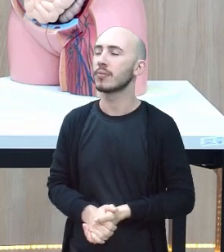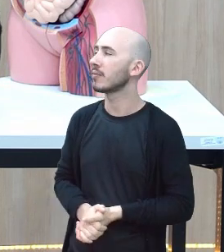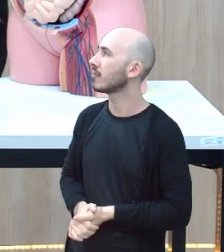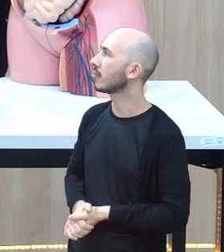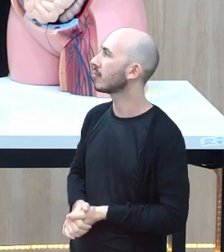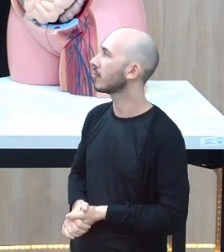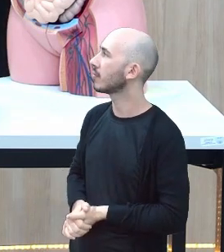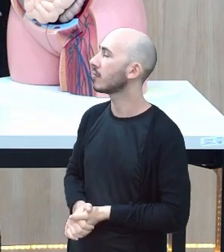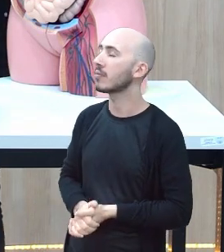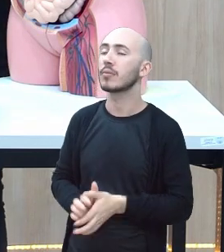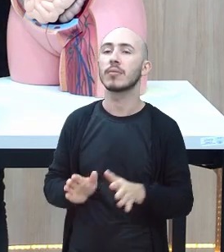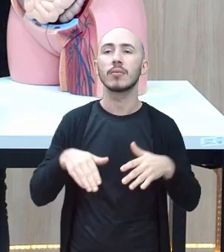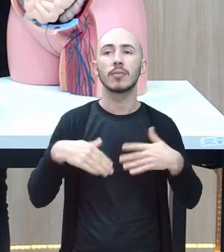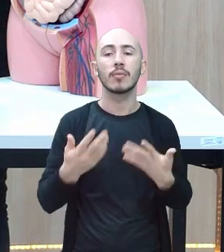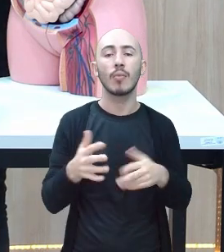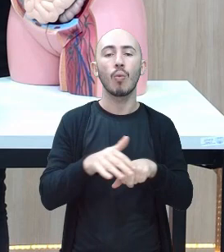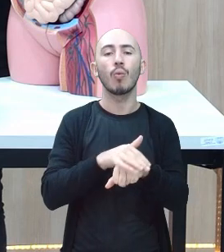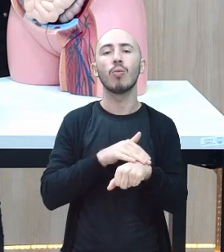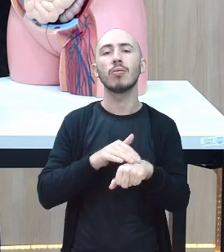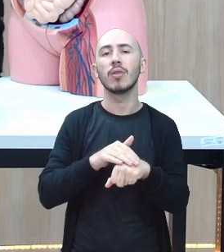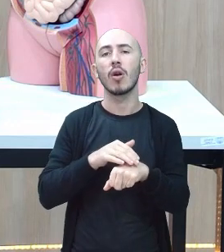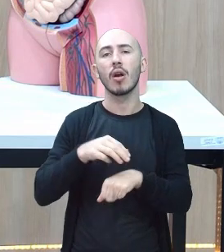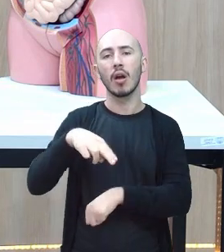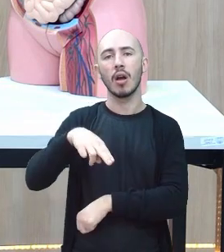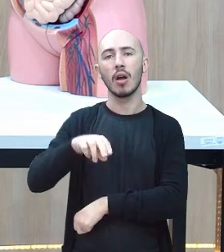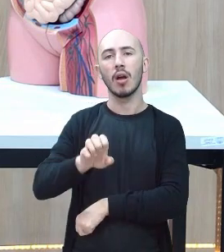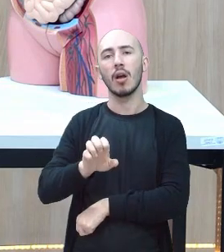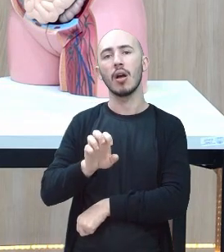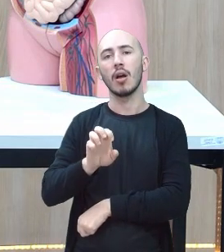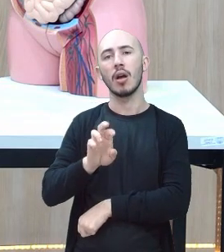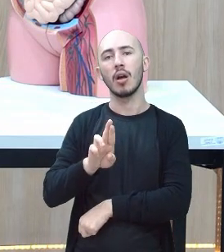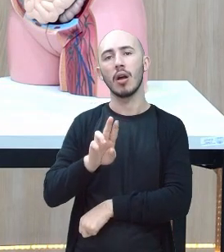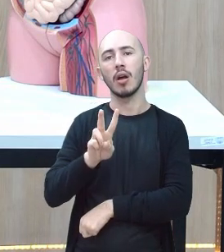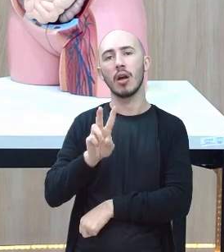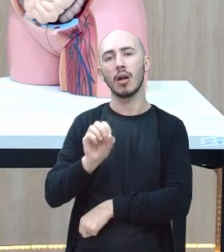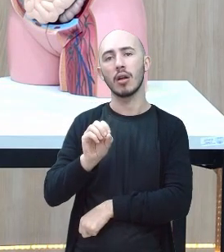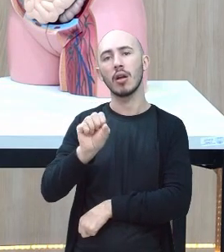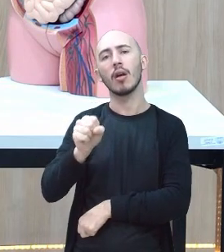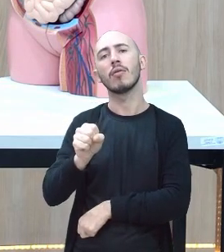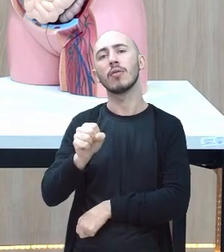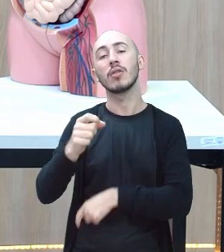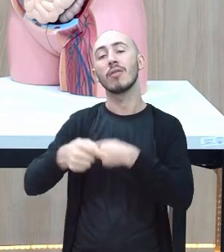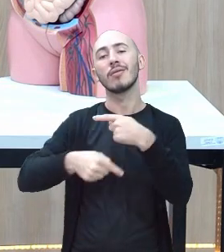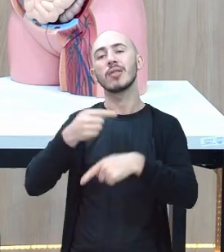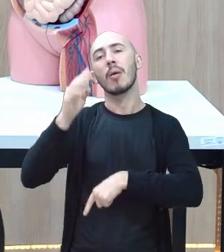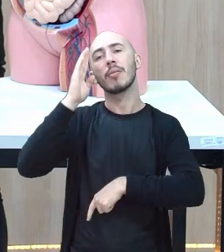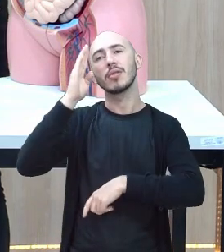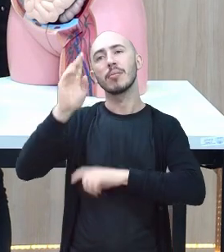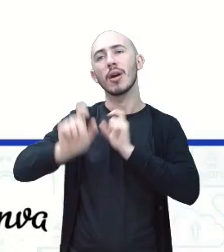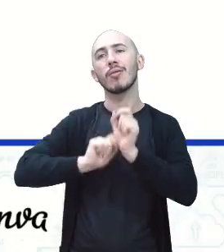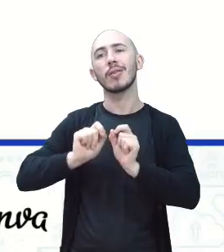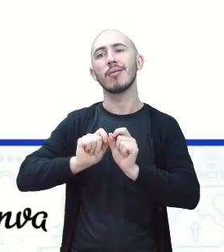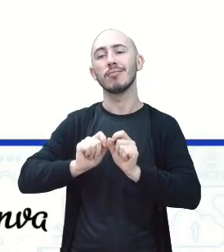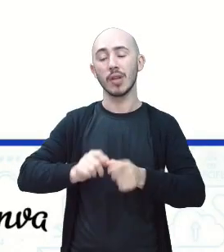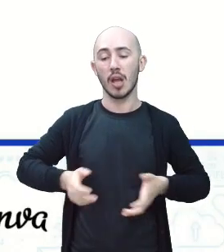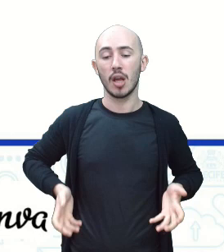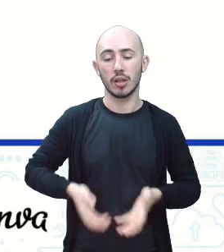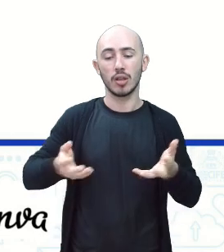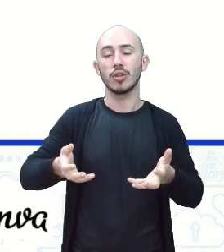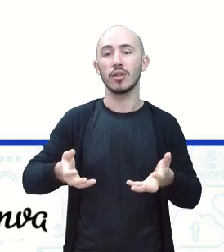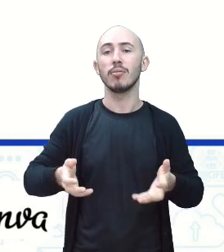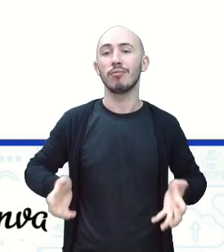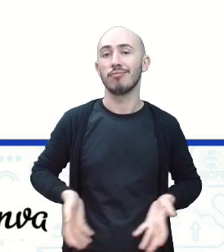E o tecido nervoso, né? O tecido nervoso, sua função principal é receber estímulos, tanto do